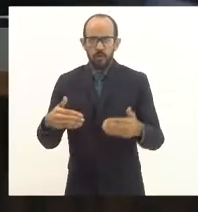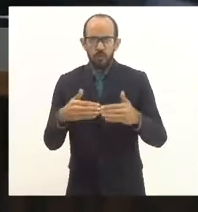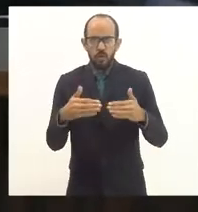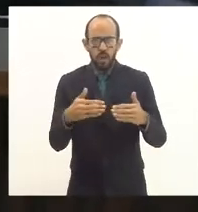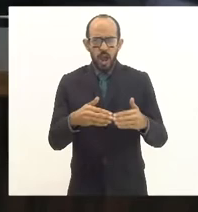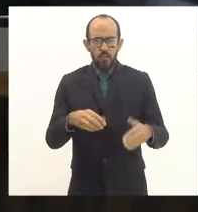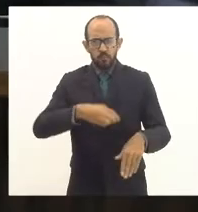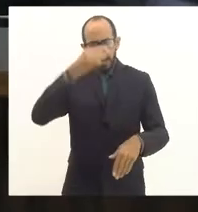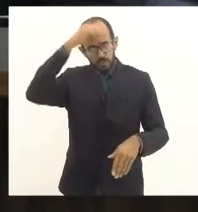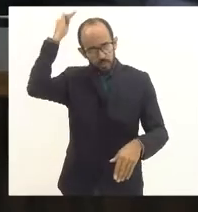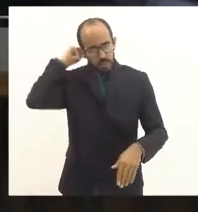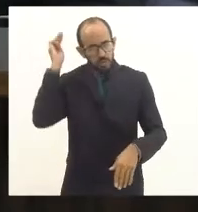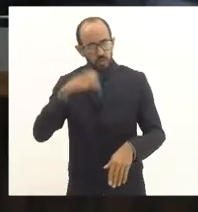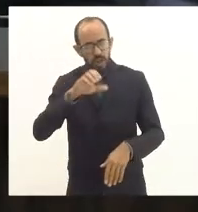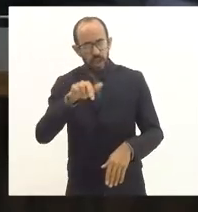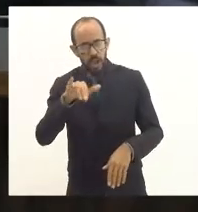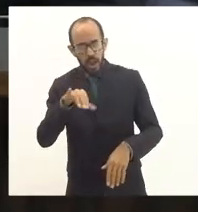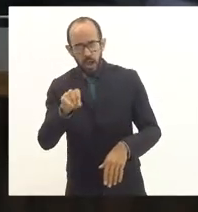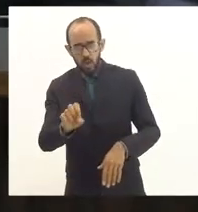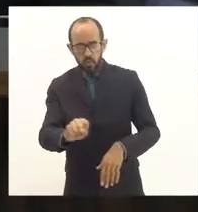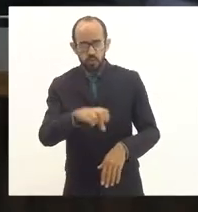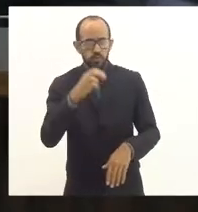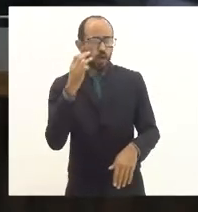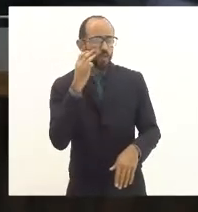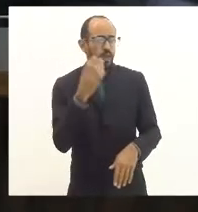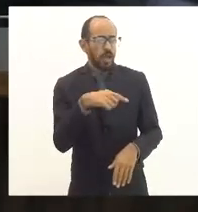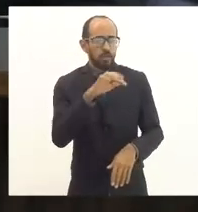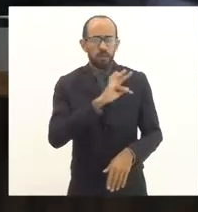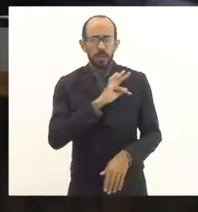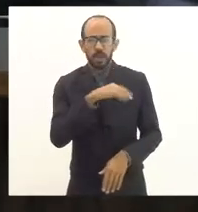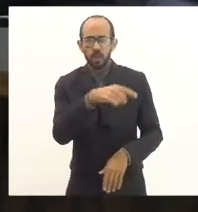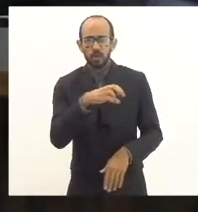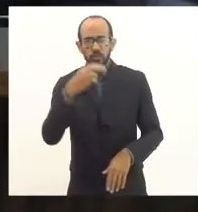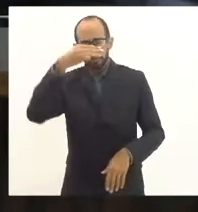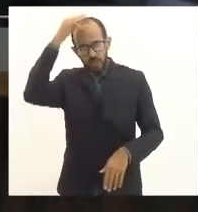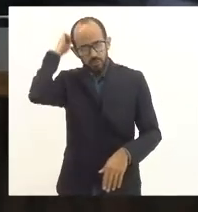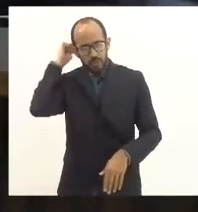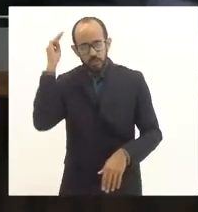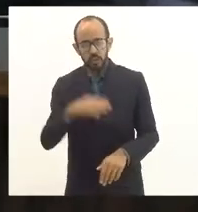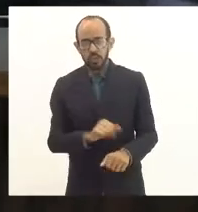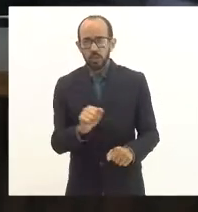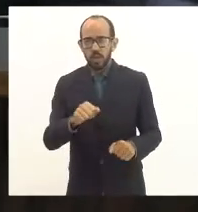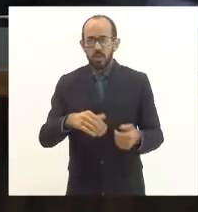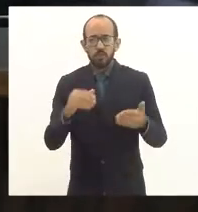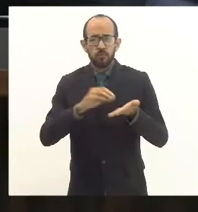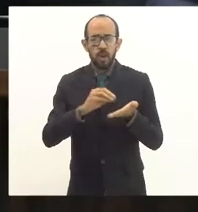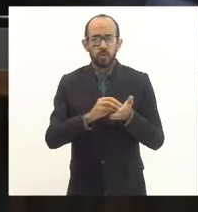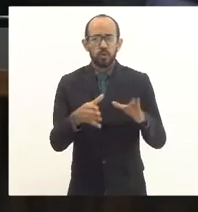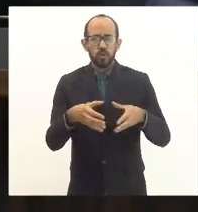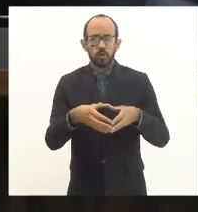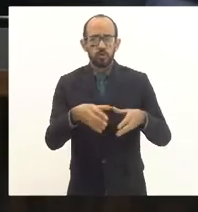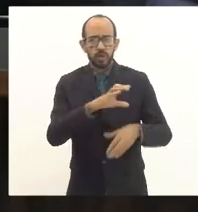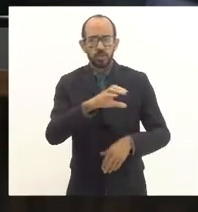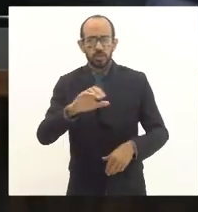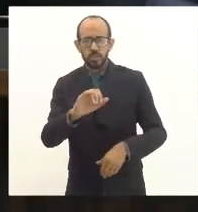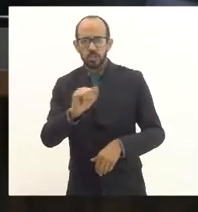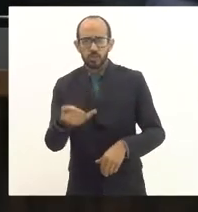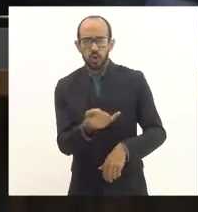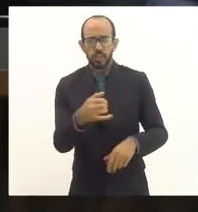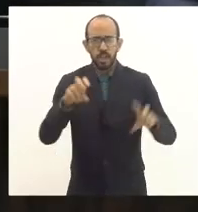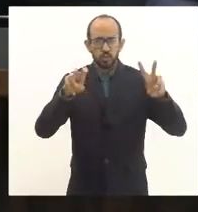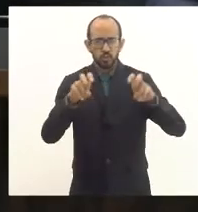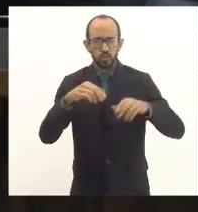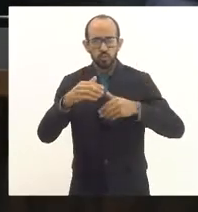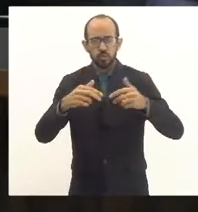deputado Márcio Pacheco, Carlos Macedo, Valdeque Carneiro, Marta Rocha e Márcio Pacheco. Pendente de pareceres das comissões de Constituição, Justiça, Assuntos Municipais,